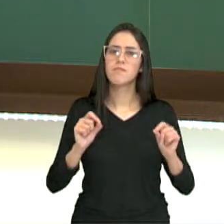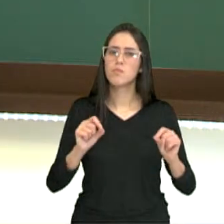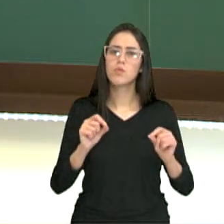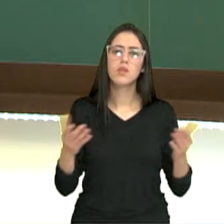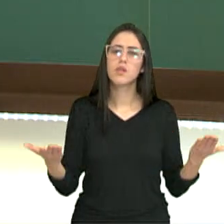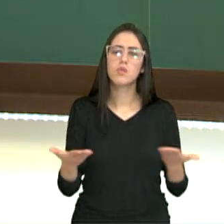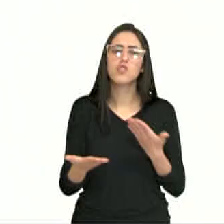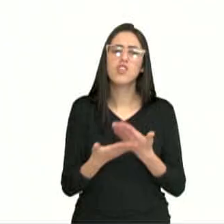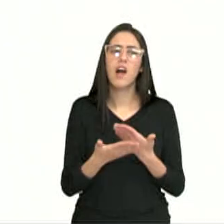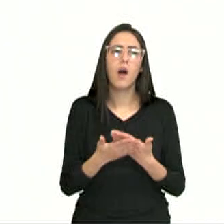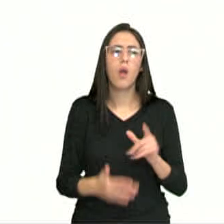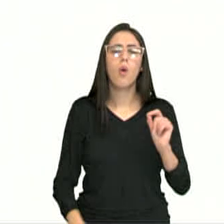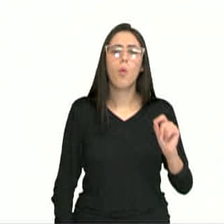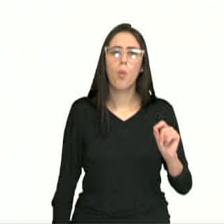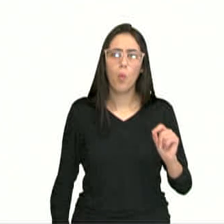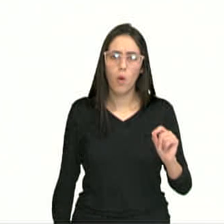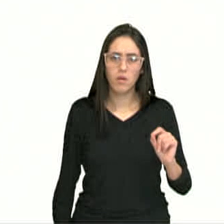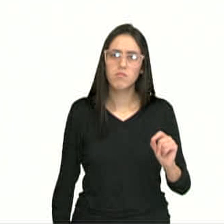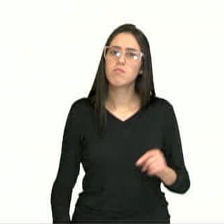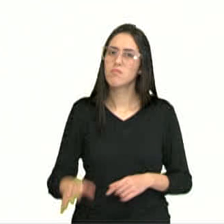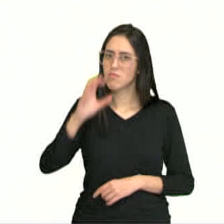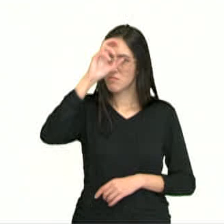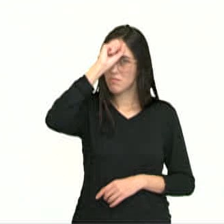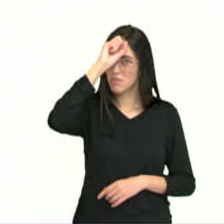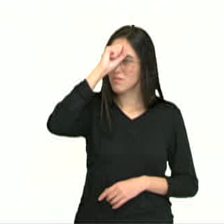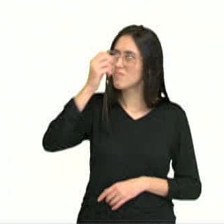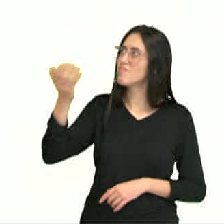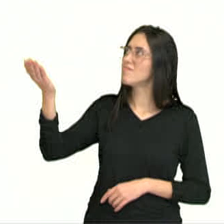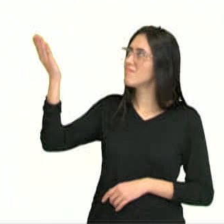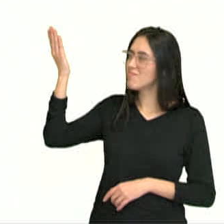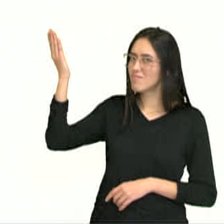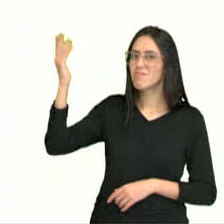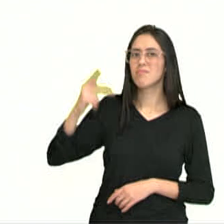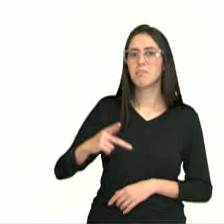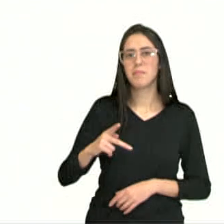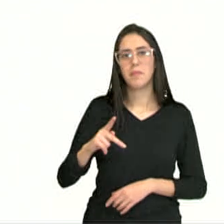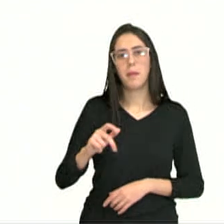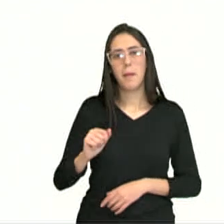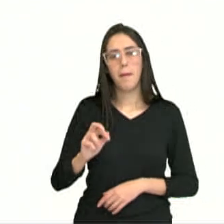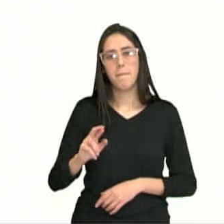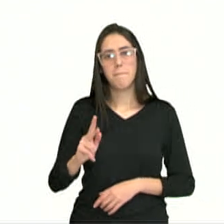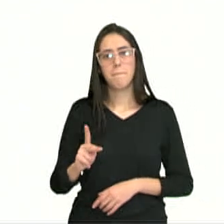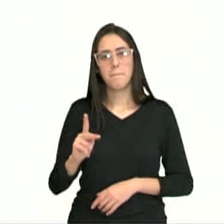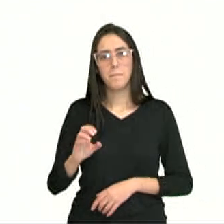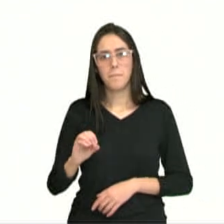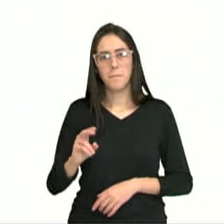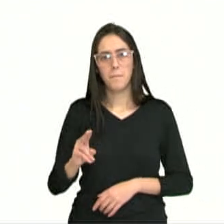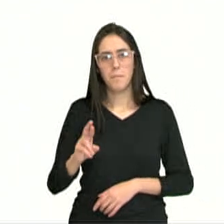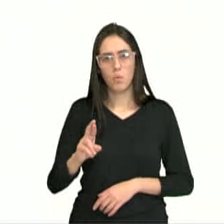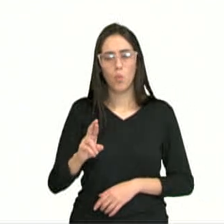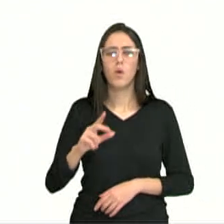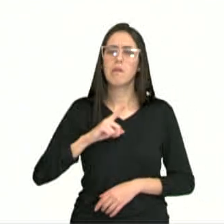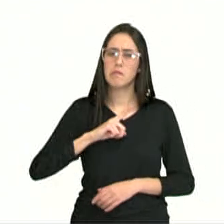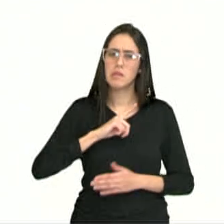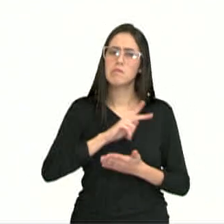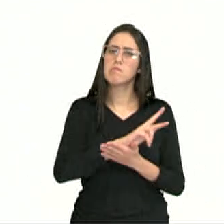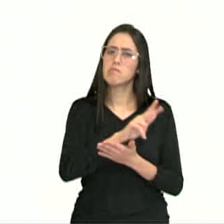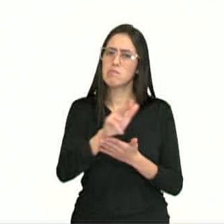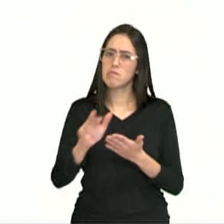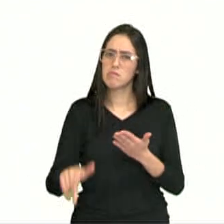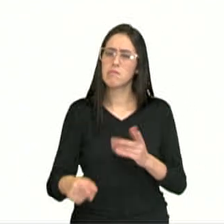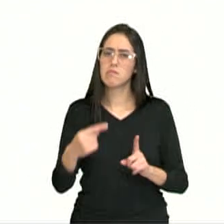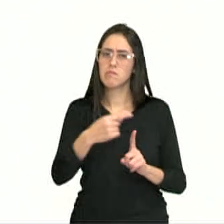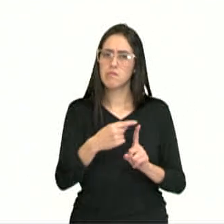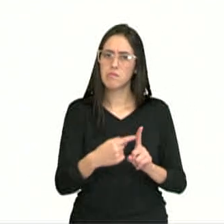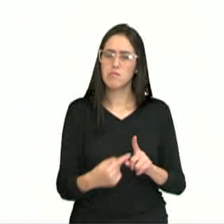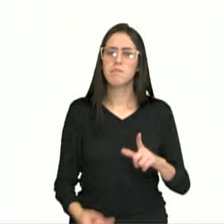estudamos, então, hoje? Parkour. Manobras, o parkour tem algumas manobras, entre as manobras mais conhecidas,